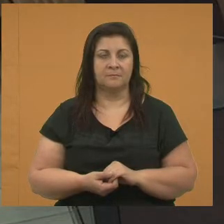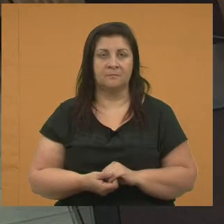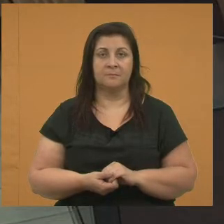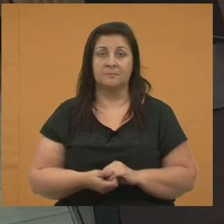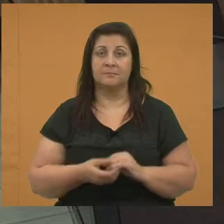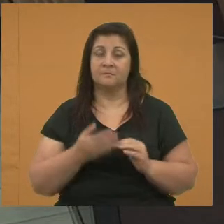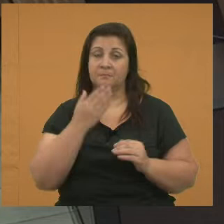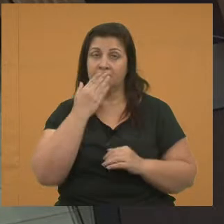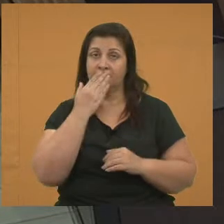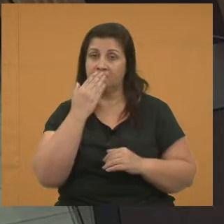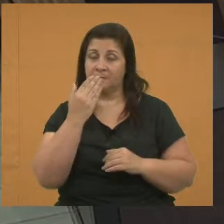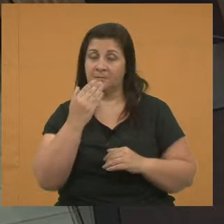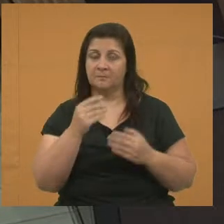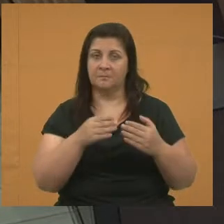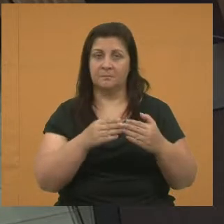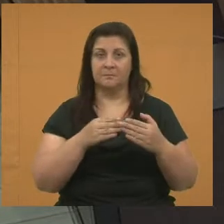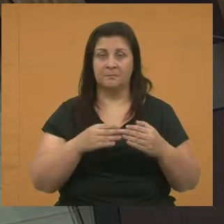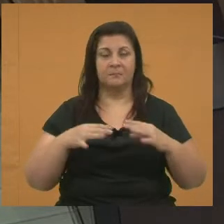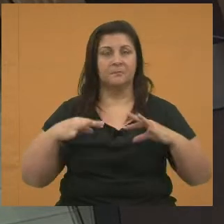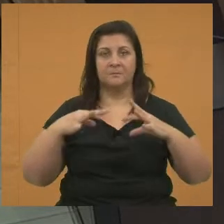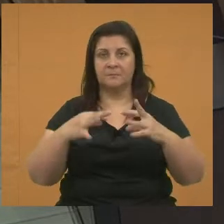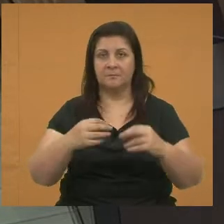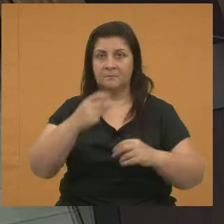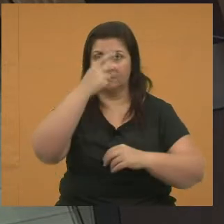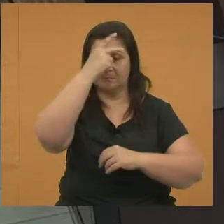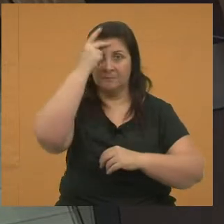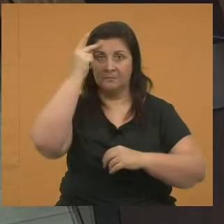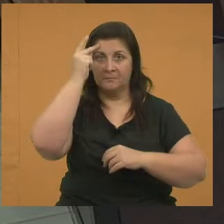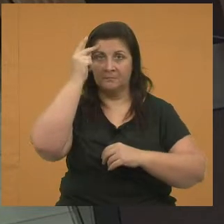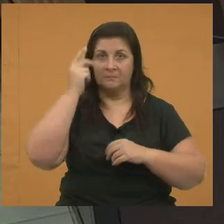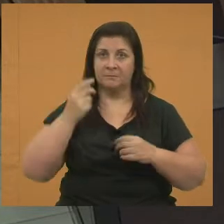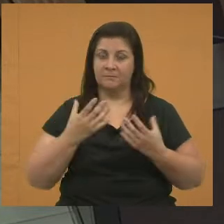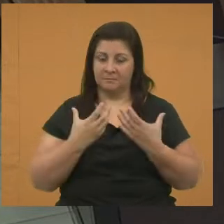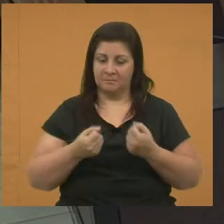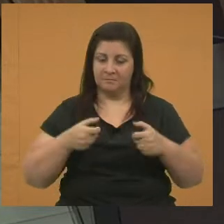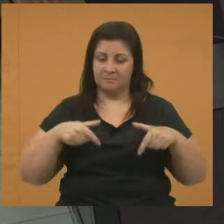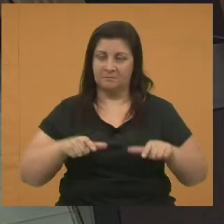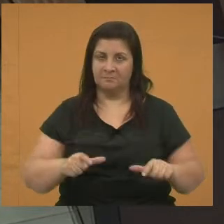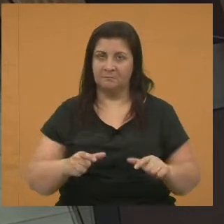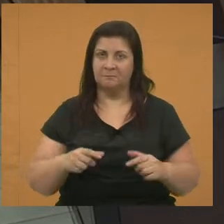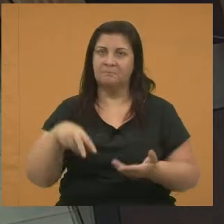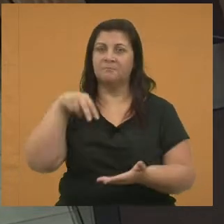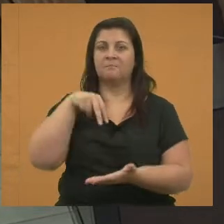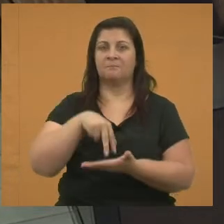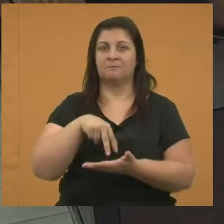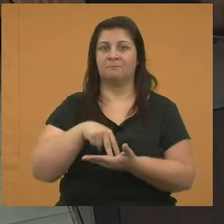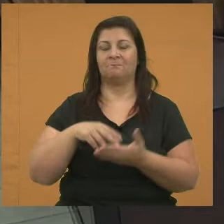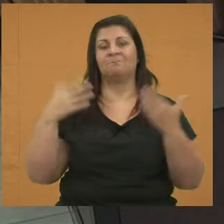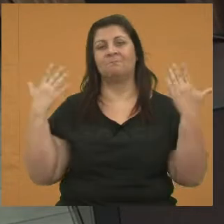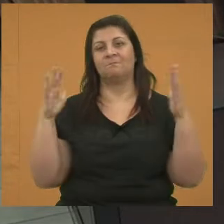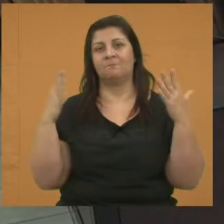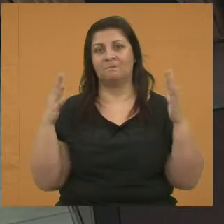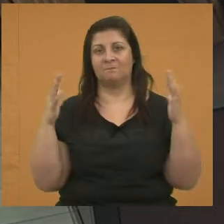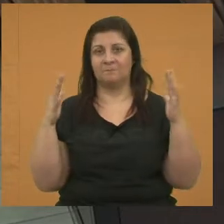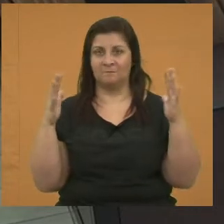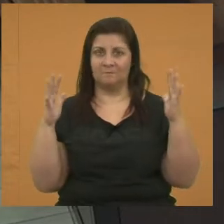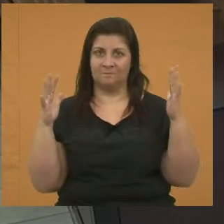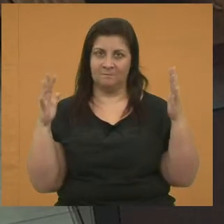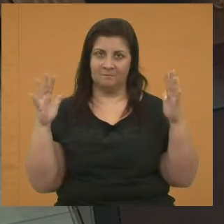Pedimos a gentileza de todos os homenageados se levantarem para receber uma calorosa salva de palmas.